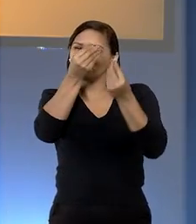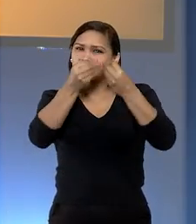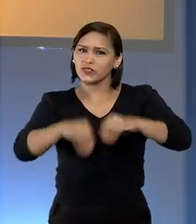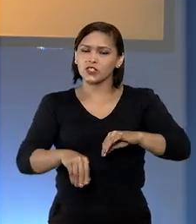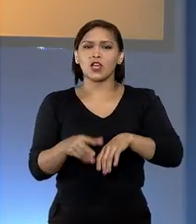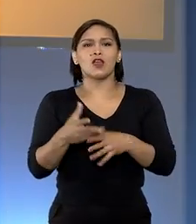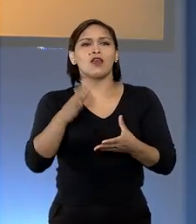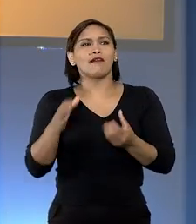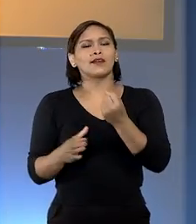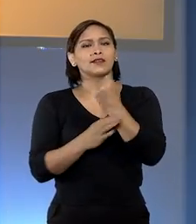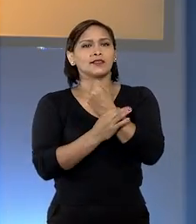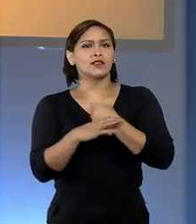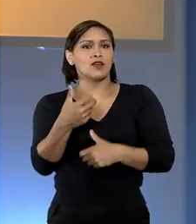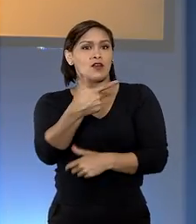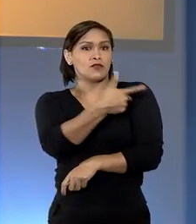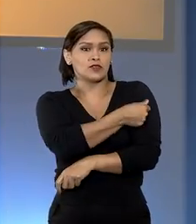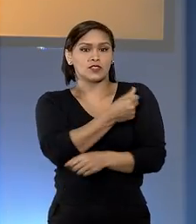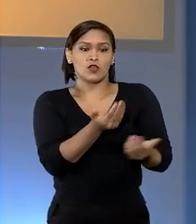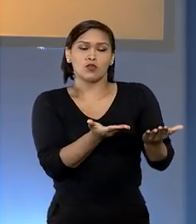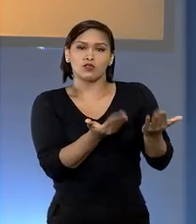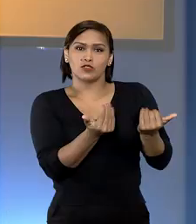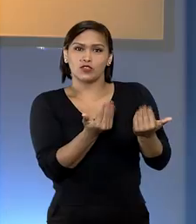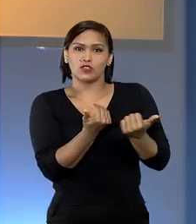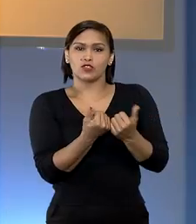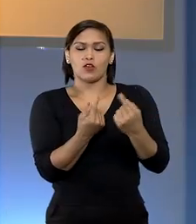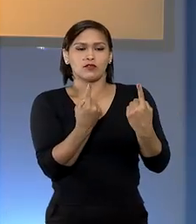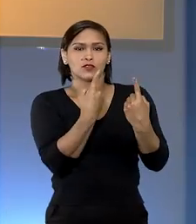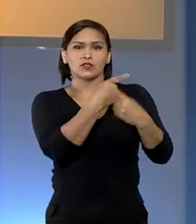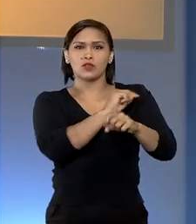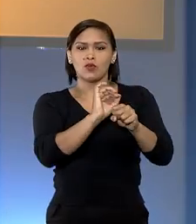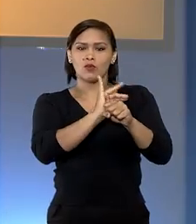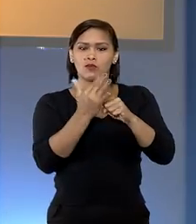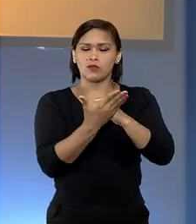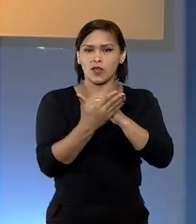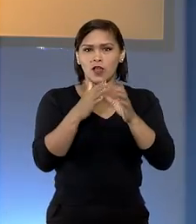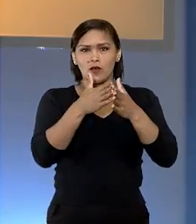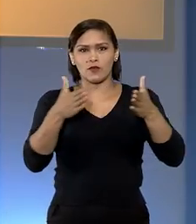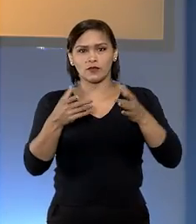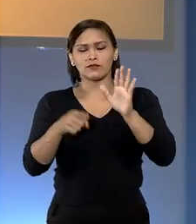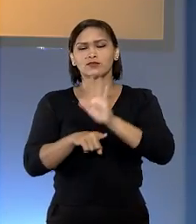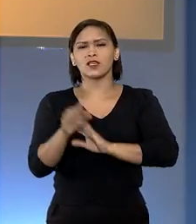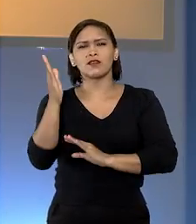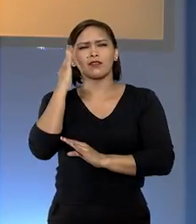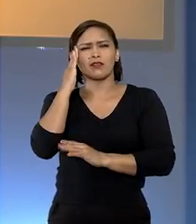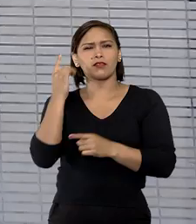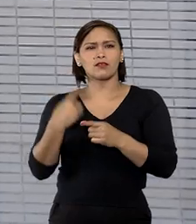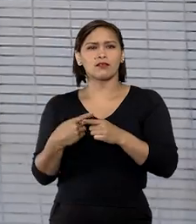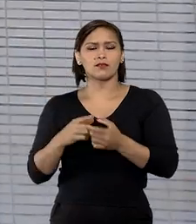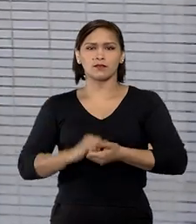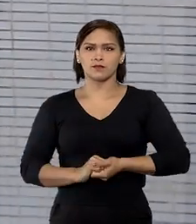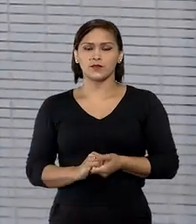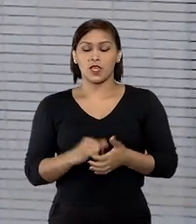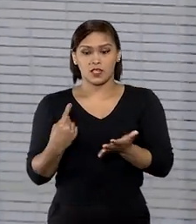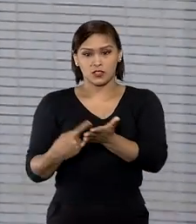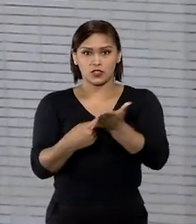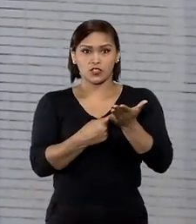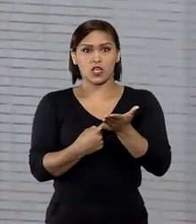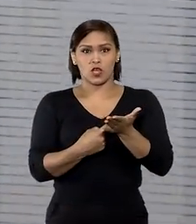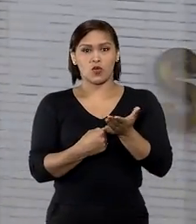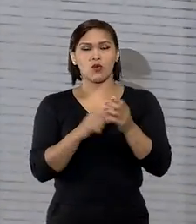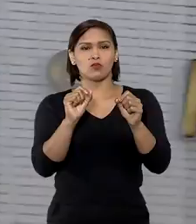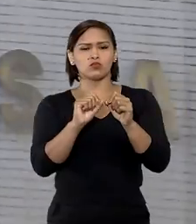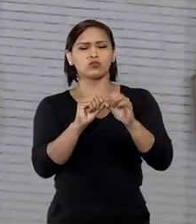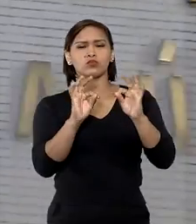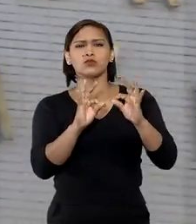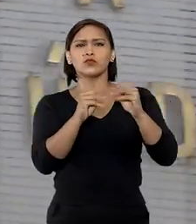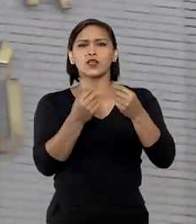para garantir vacinação imediata de adolescentes contra a co vídeo 19 entenda porque de acordo com os